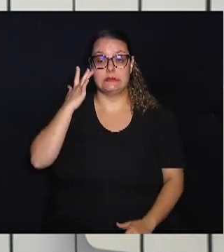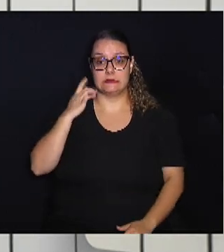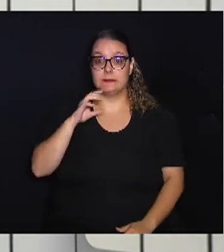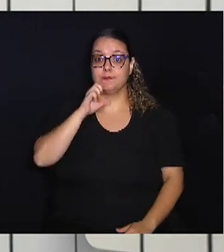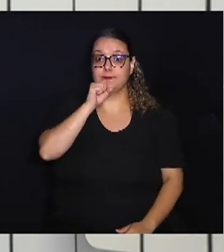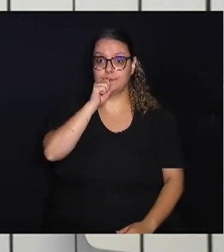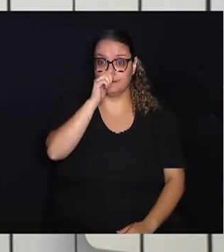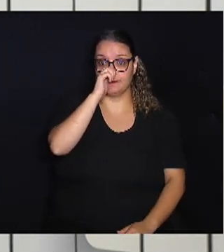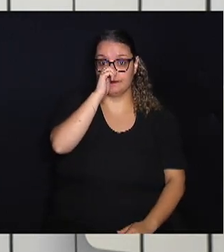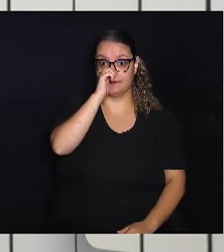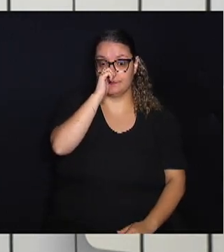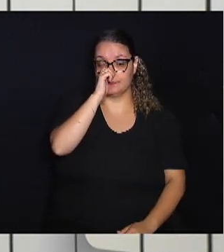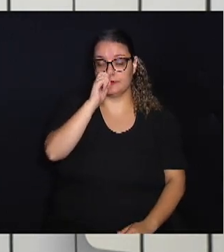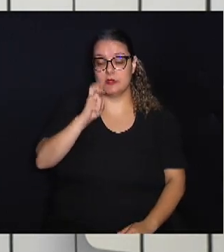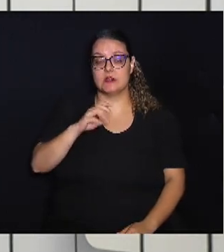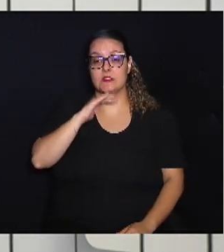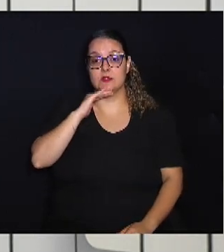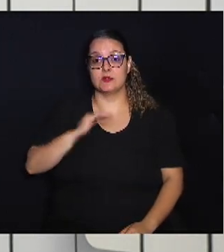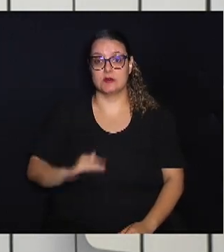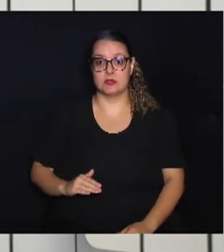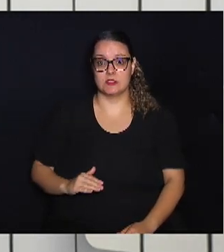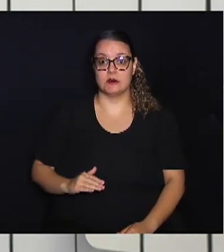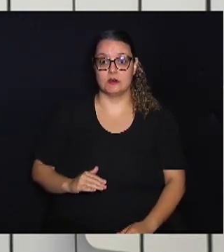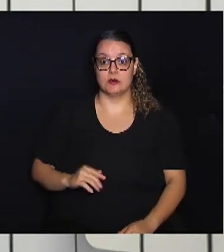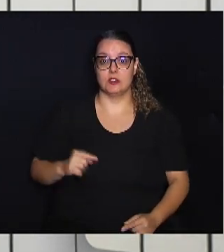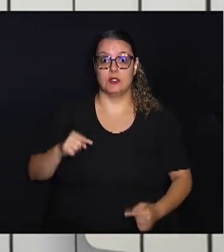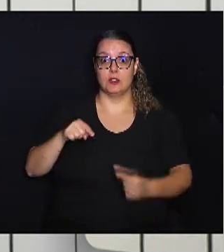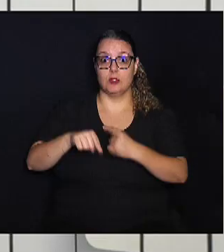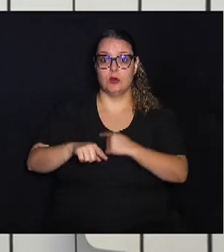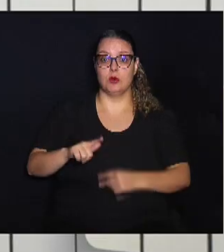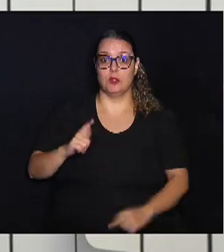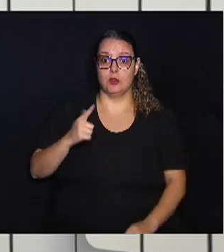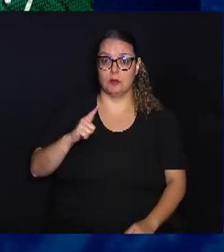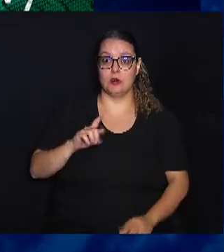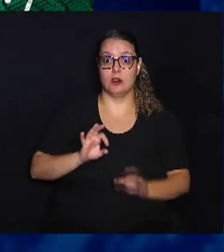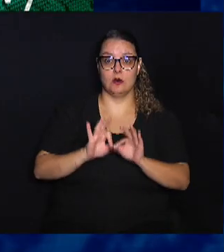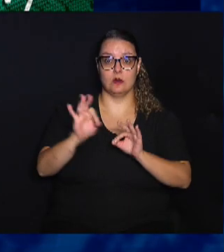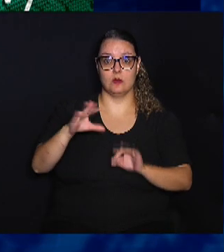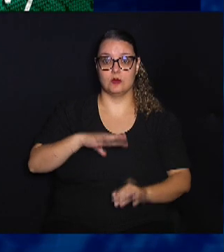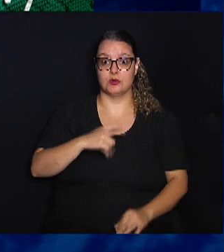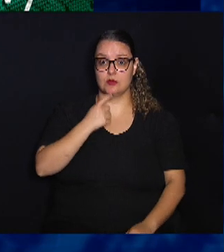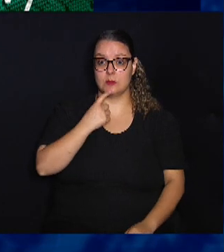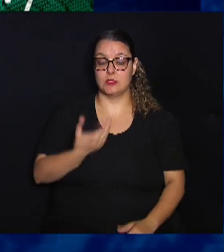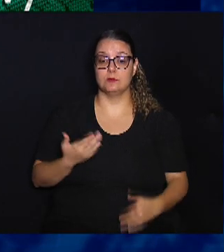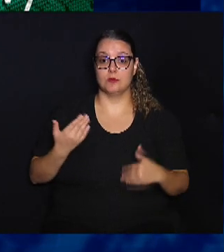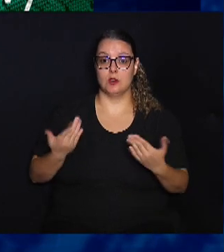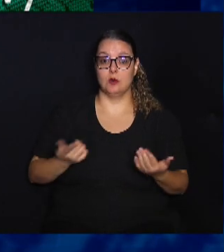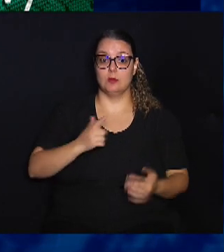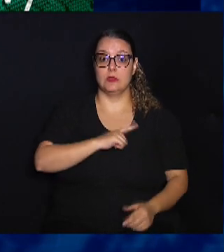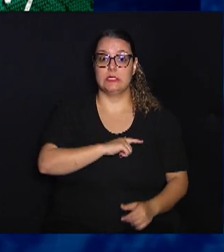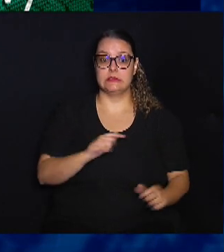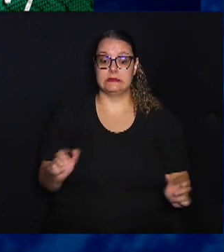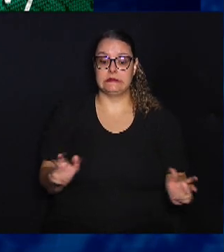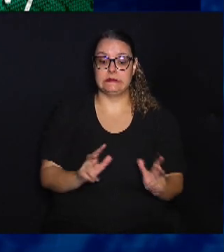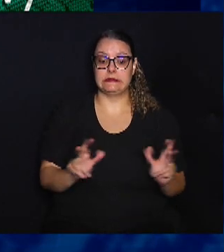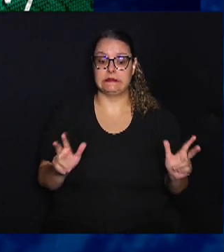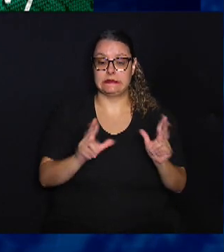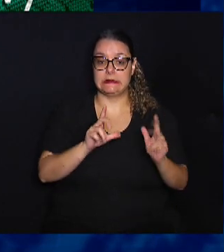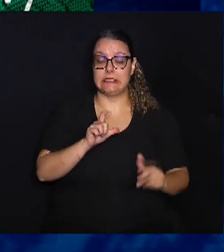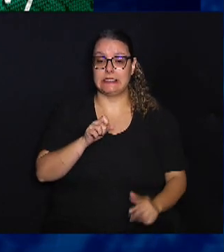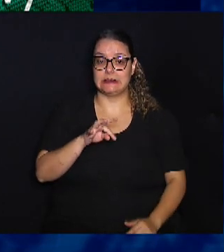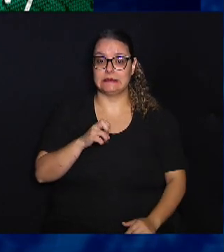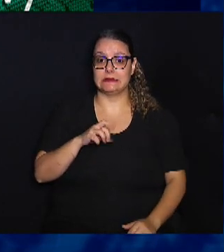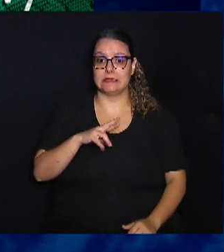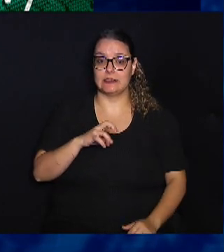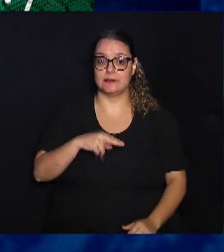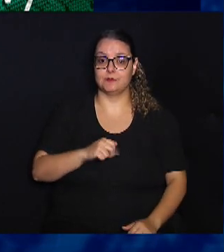sábado, 5 horas da tarde, contra o Goiás fora de casa. Bugre na lanterna com 31 pontos